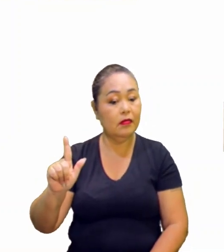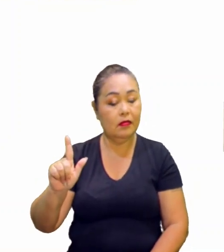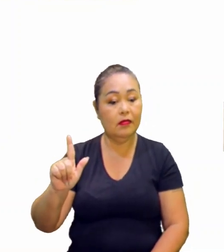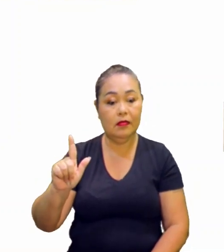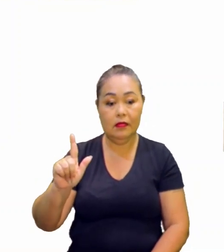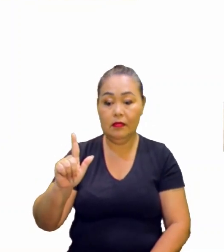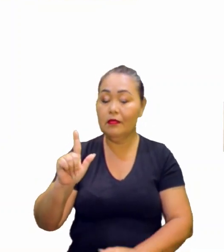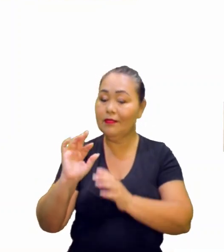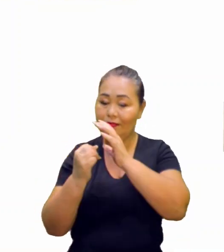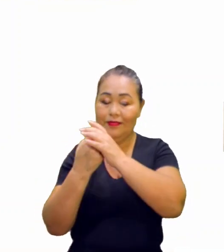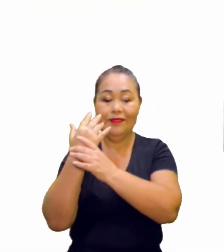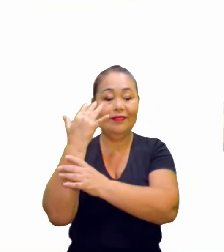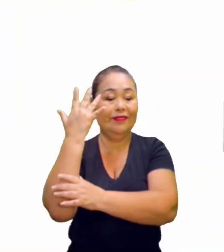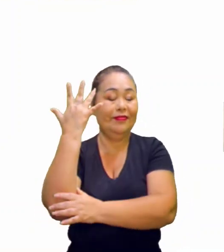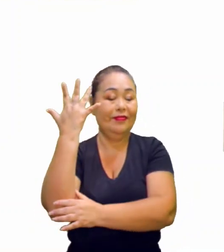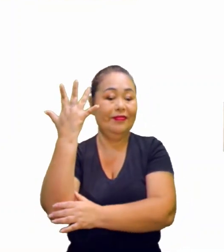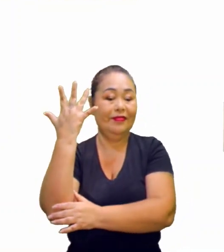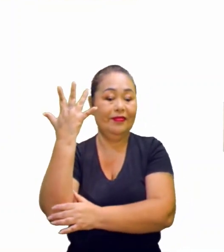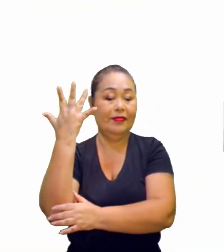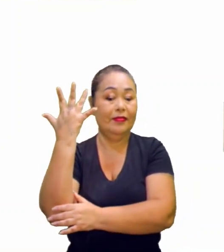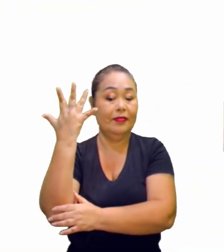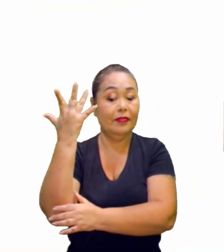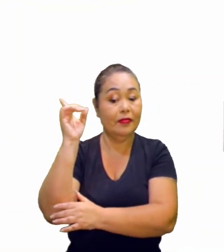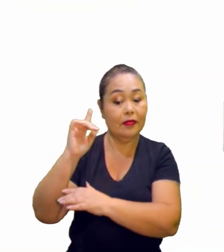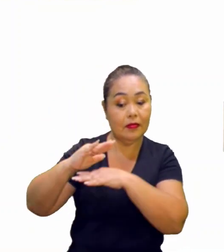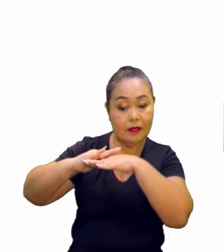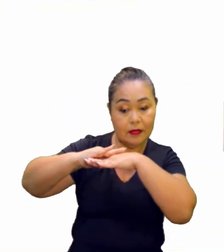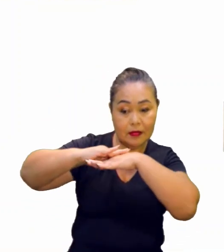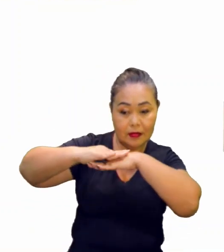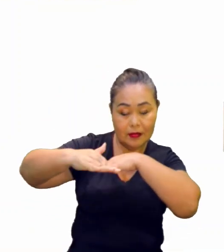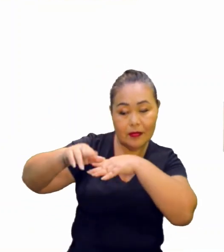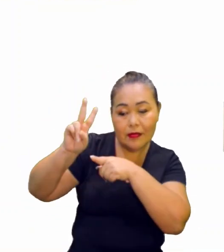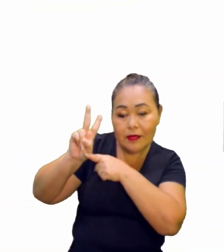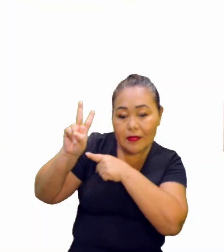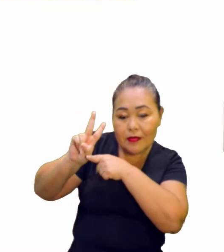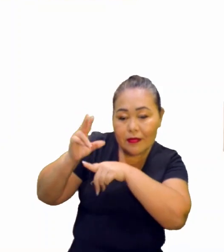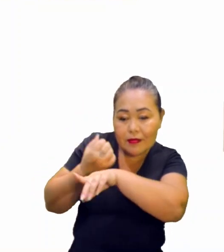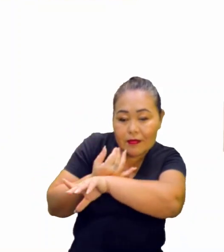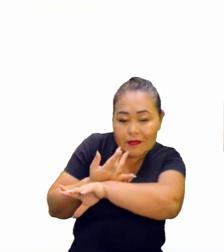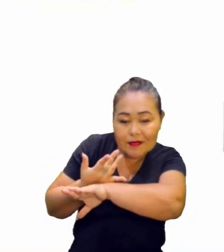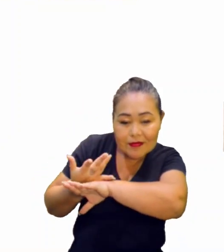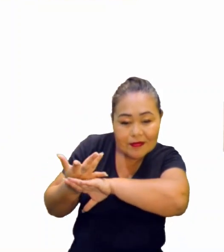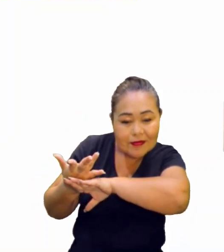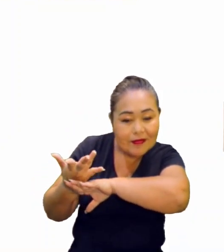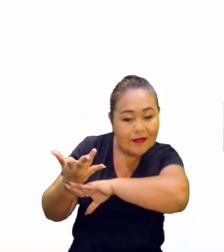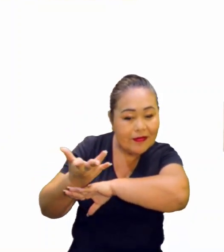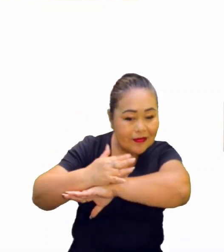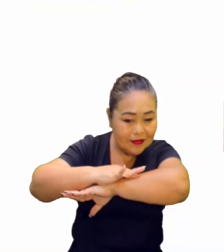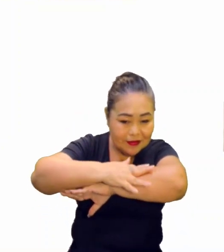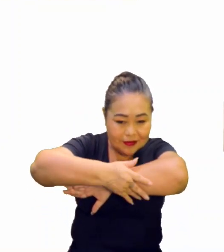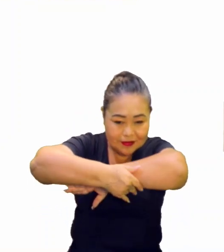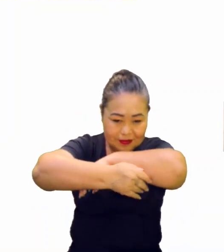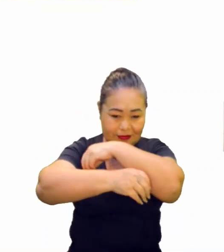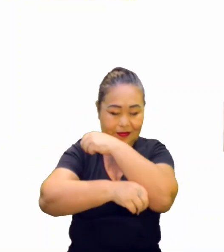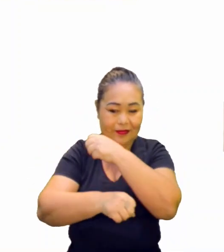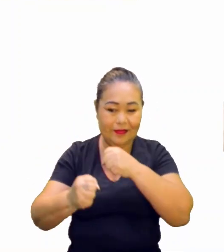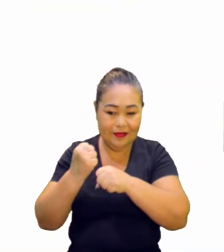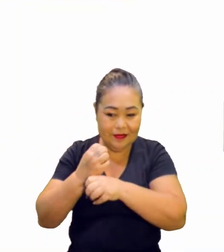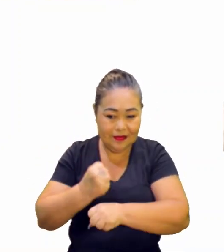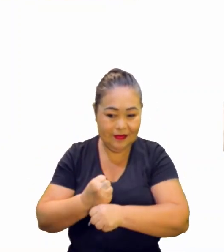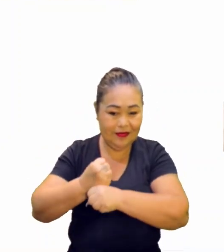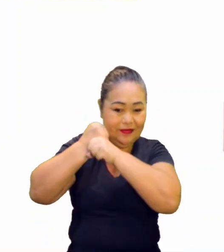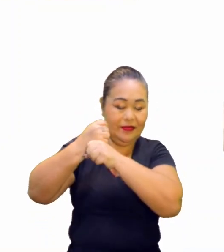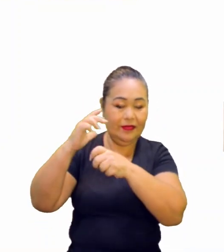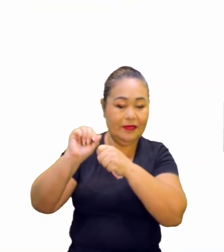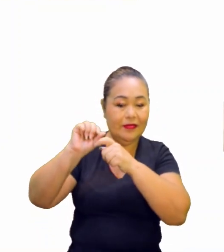Espécie florestal, a cultura, né? Tem aí milho, tem macaxeira,